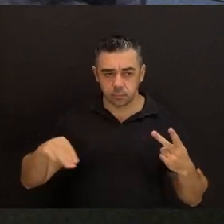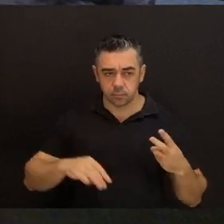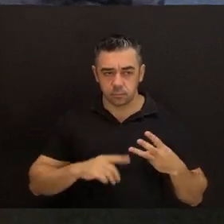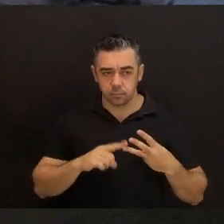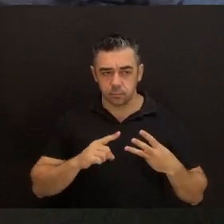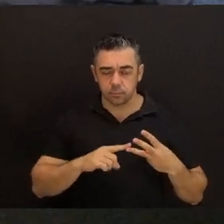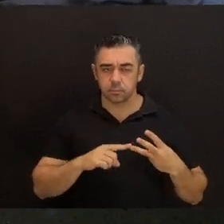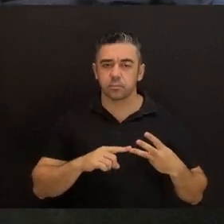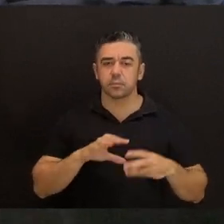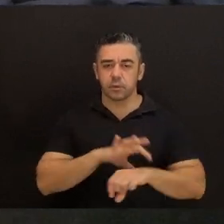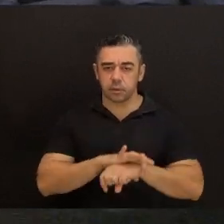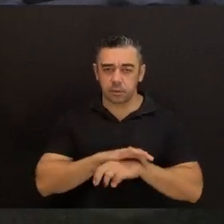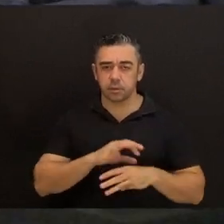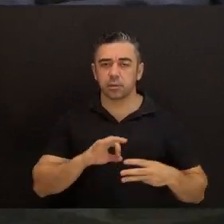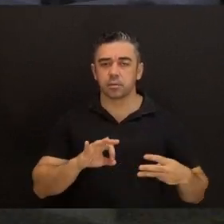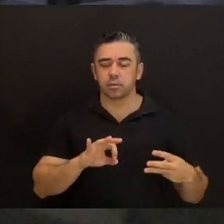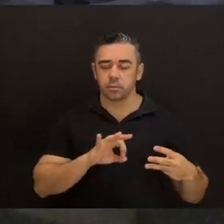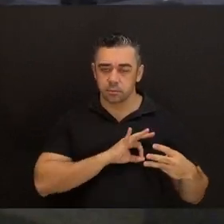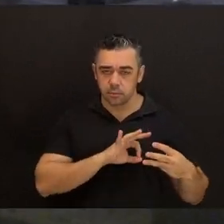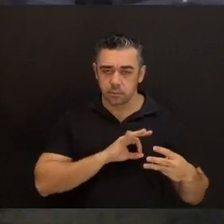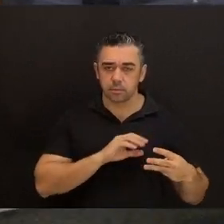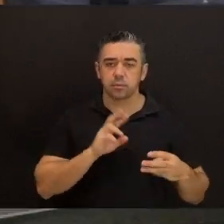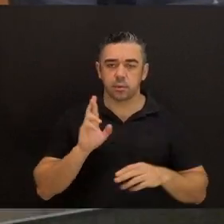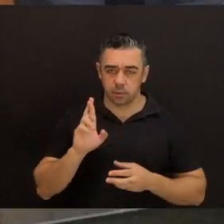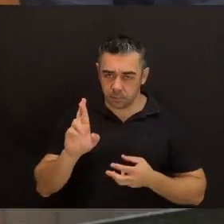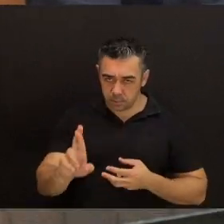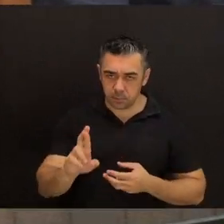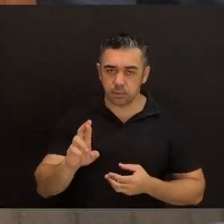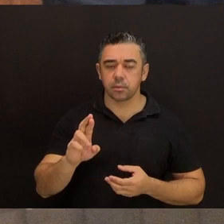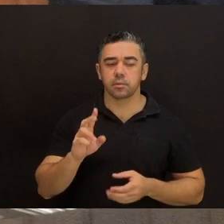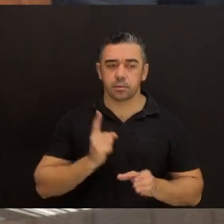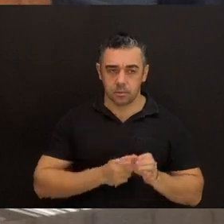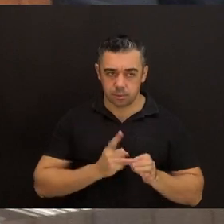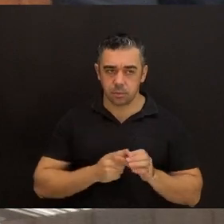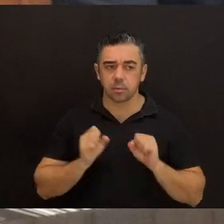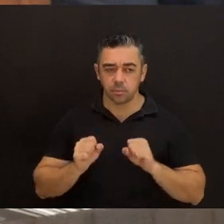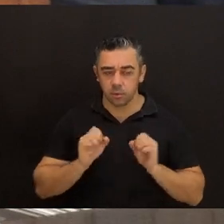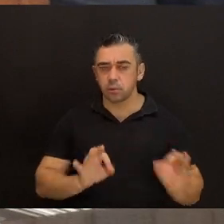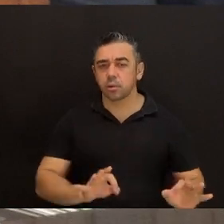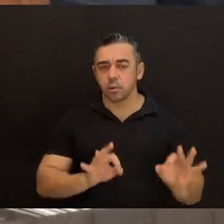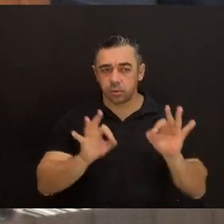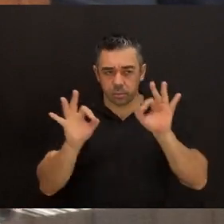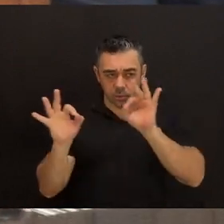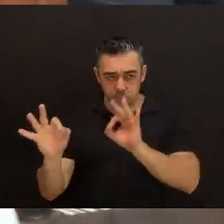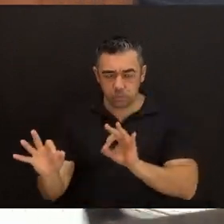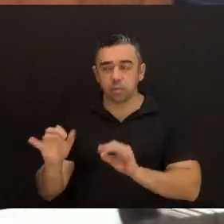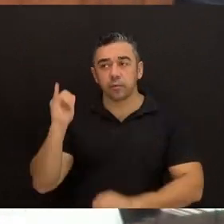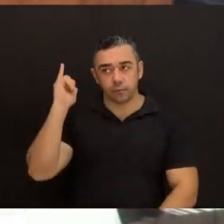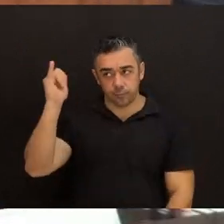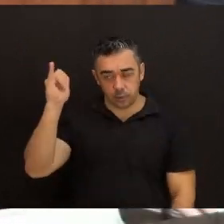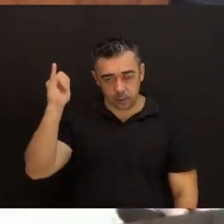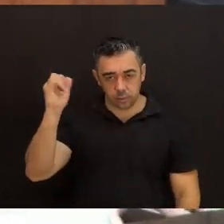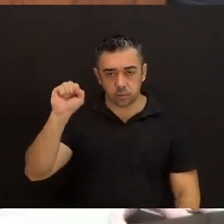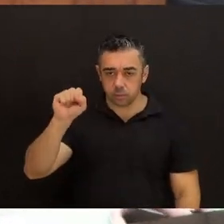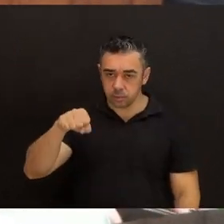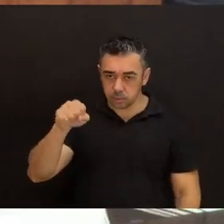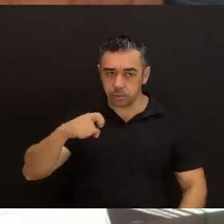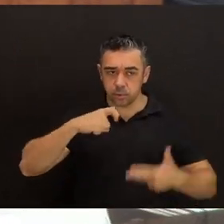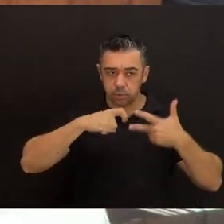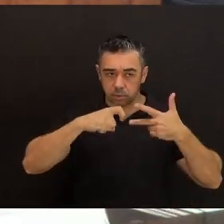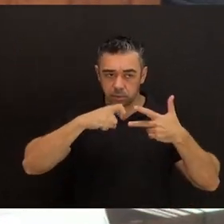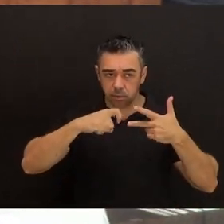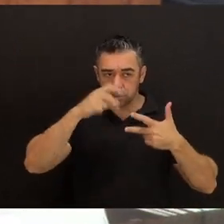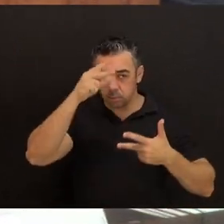Segurança do município representando o município também esteve ao local Então ele pode acompanhar Foi sim informado o poder executivo